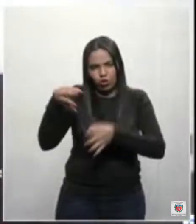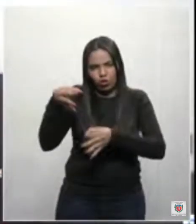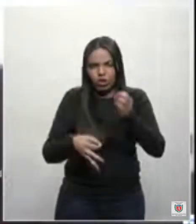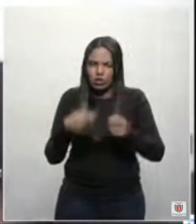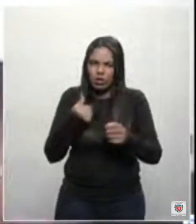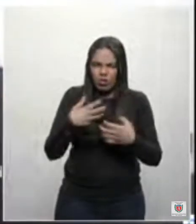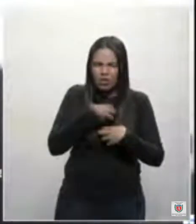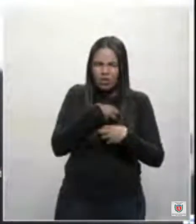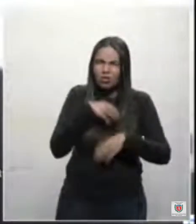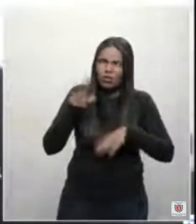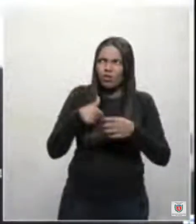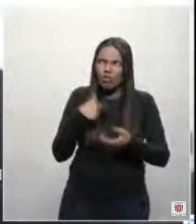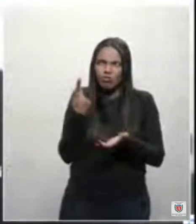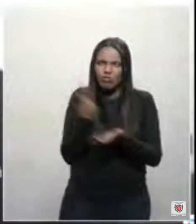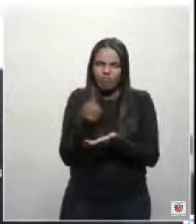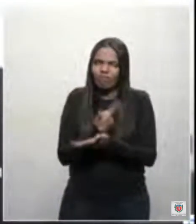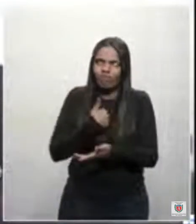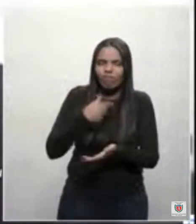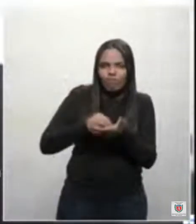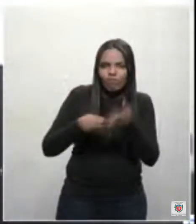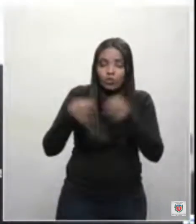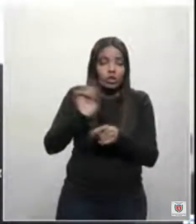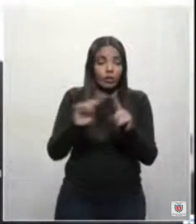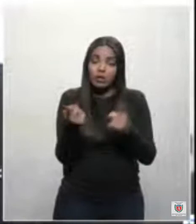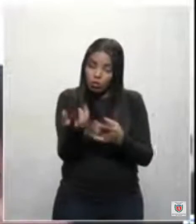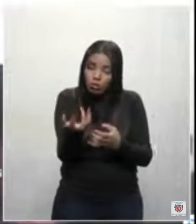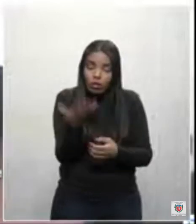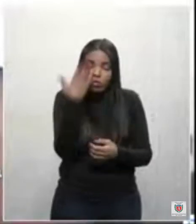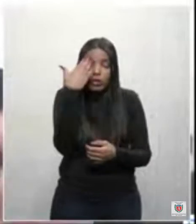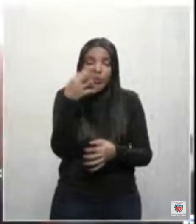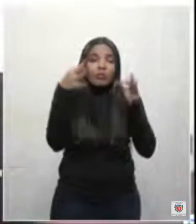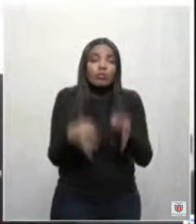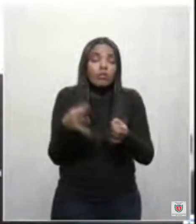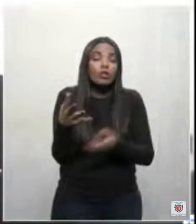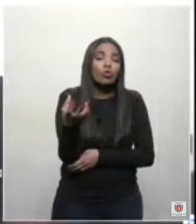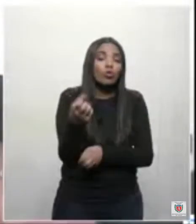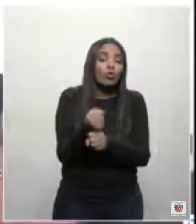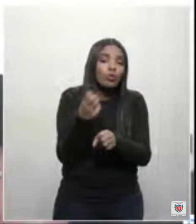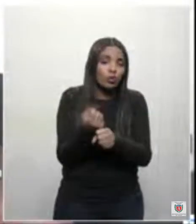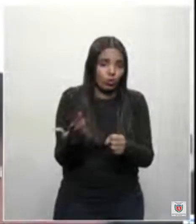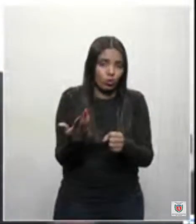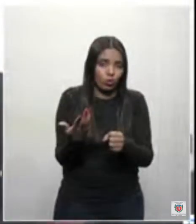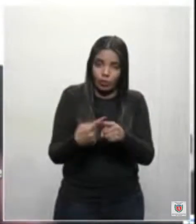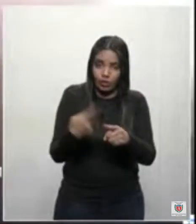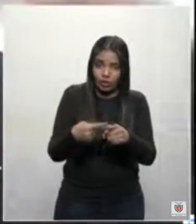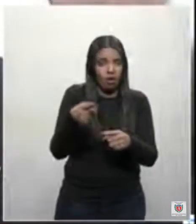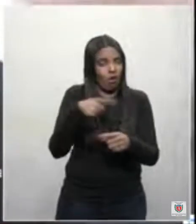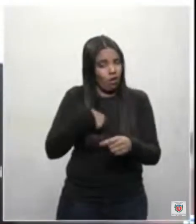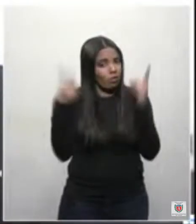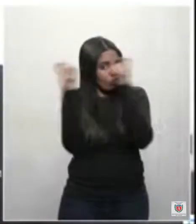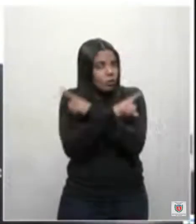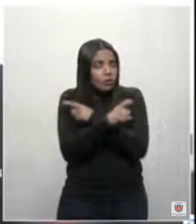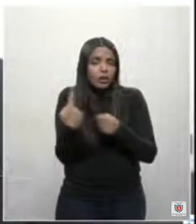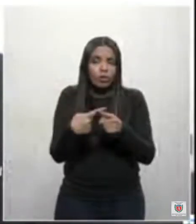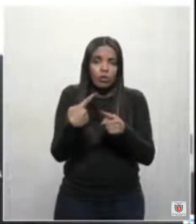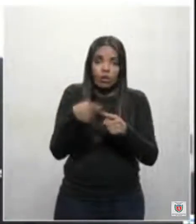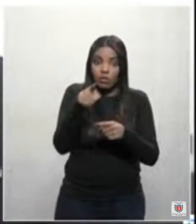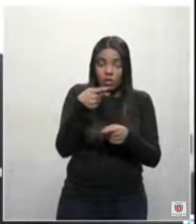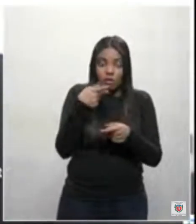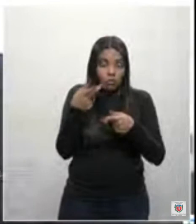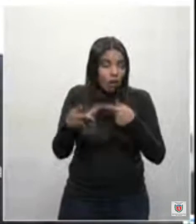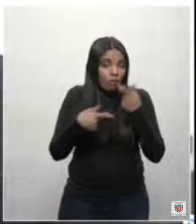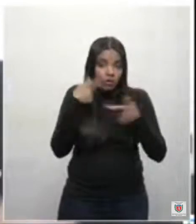posso estar vendo, ter certeza no número. Então, assim, é muito complicado só fazer análise com respeito somente nas informações que